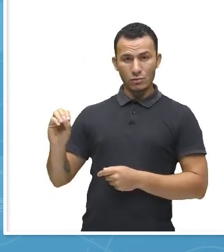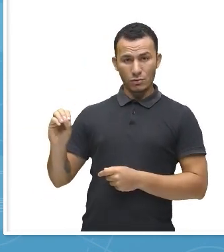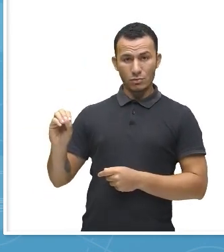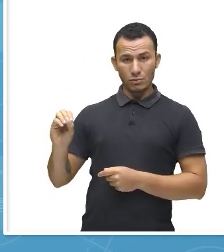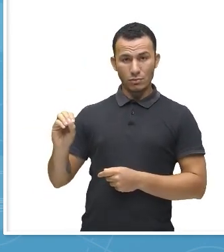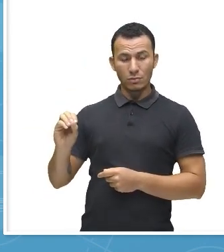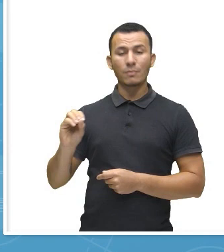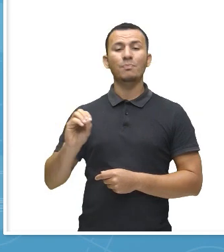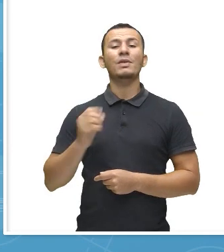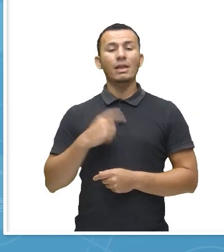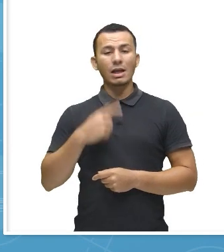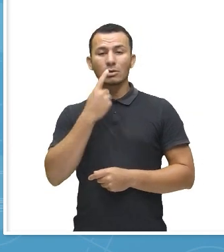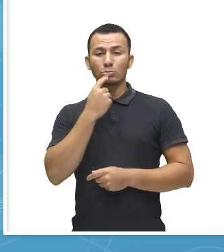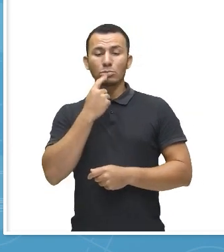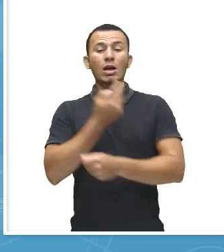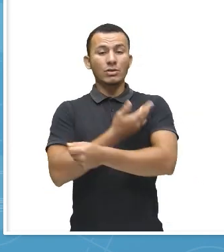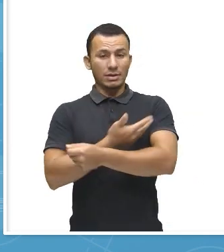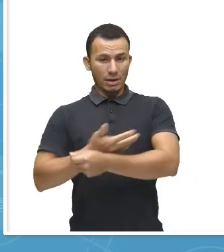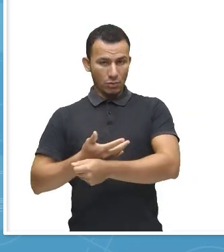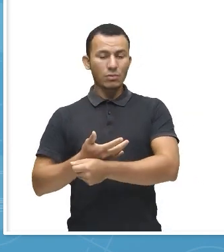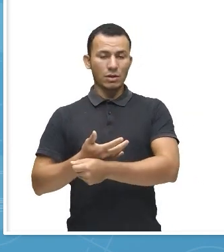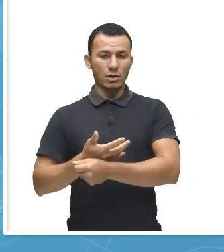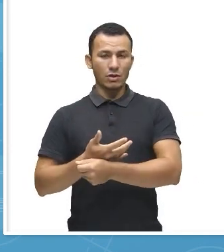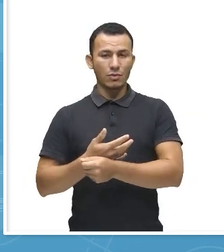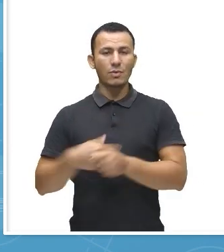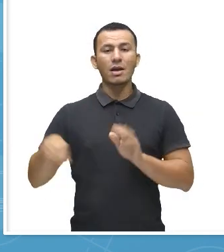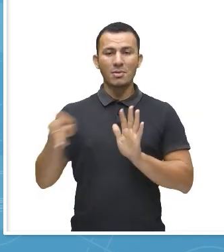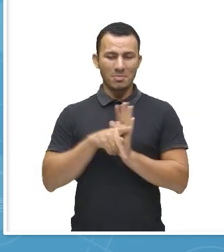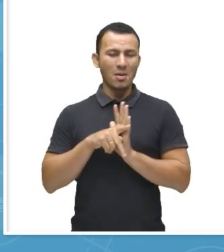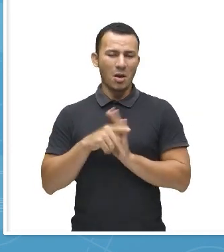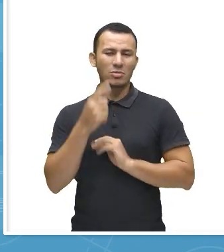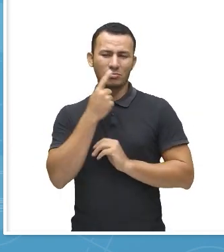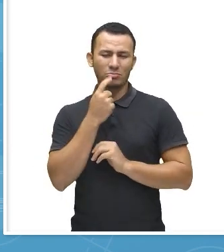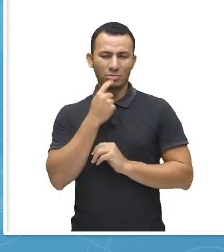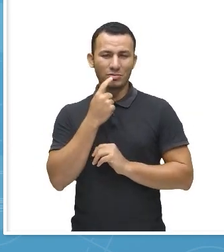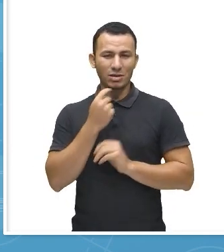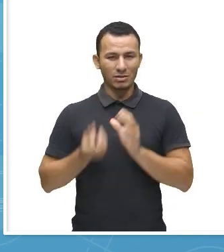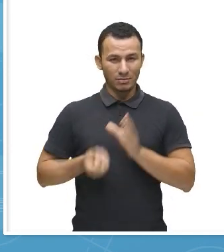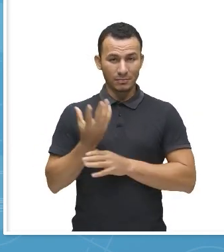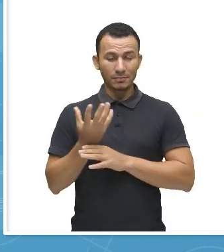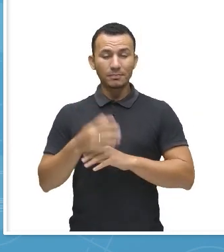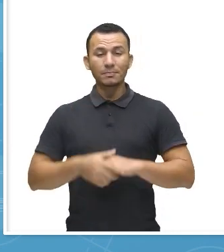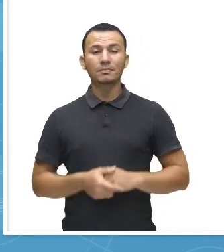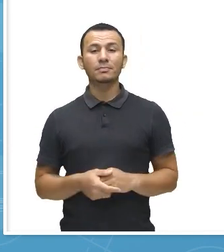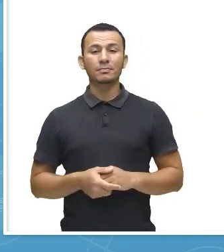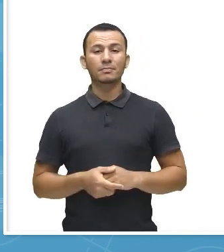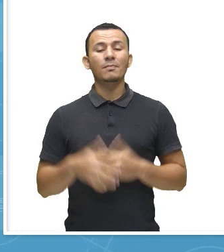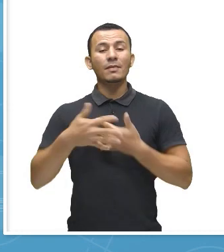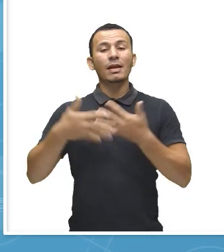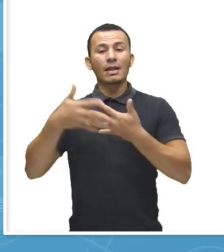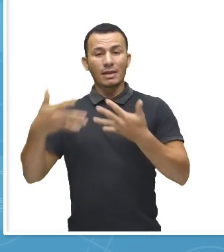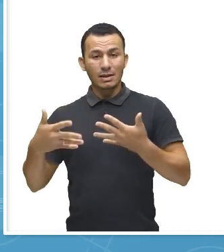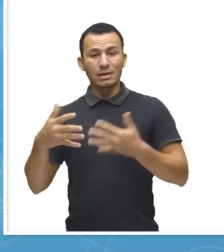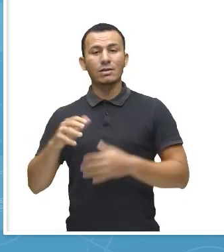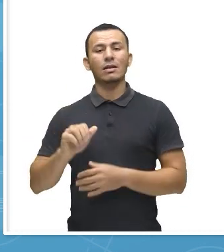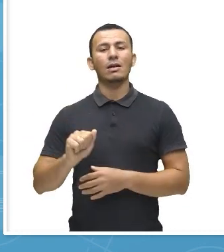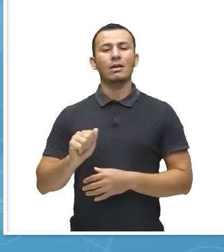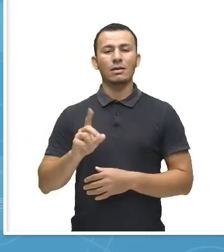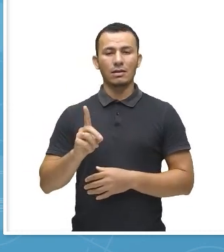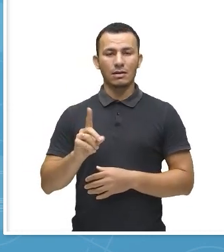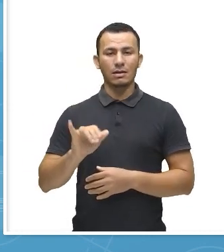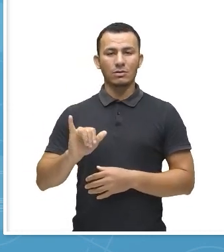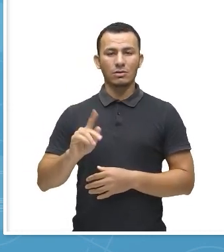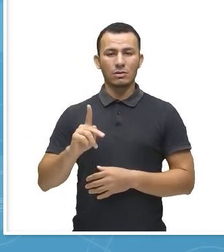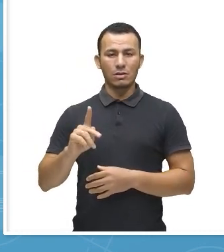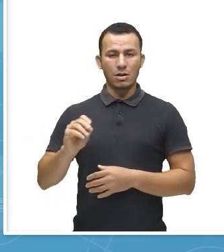conjuntivo sanguíneo, como o próprio nome já diz, ele forma o nosso sangue. Temos o tecido adiposo, né, que é